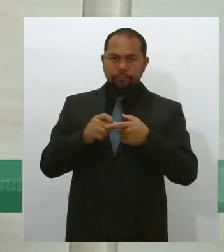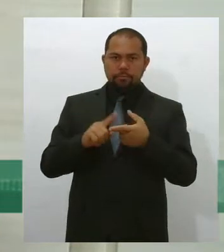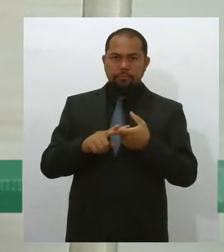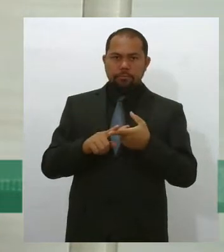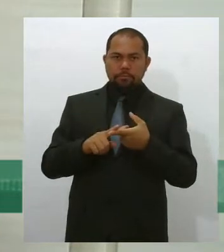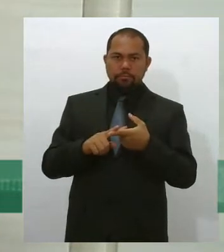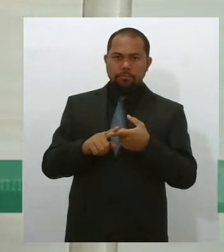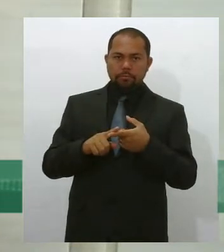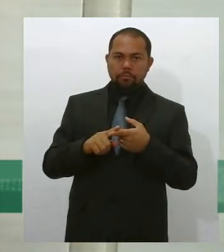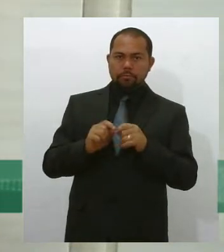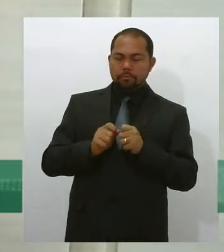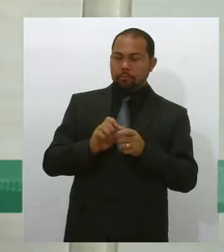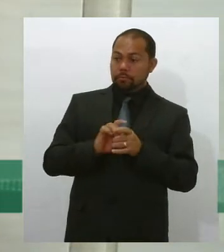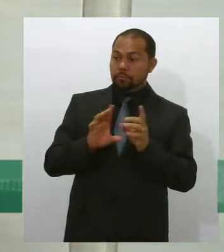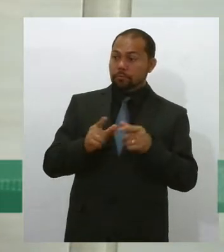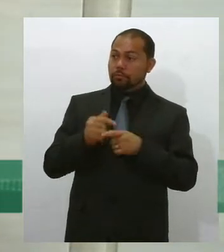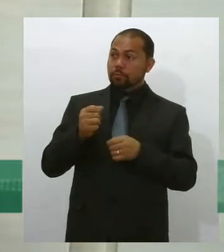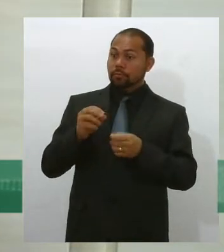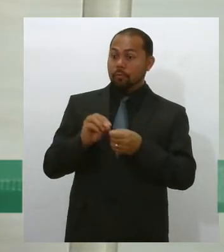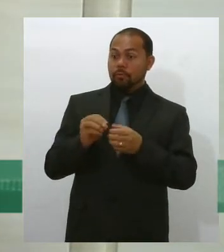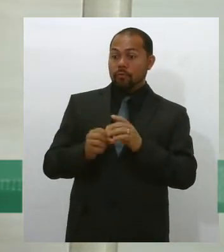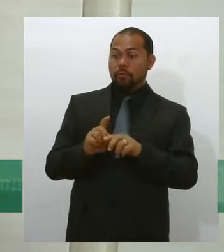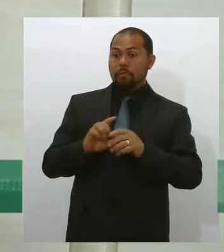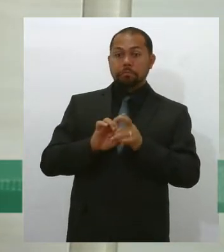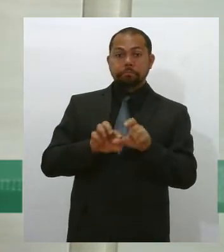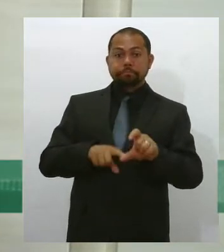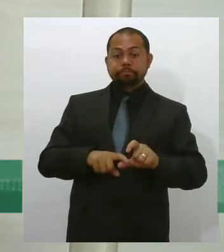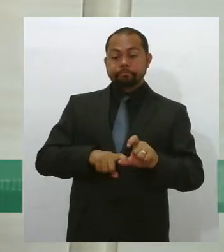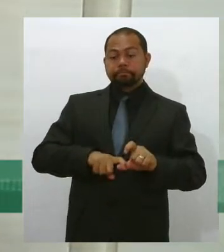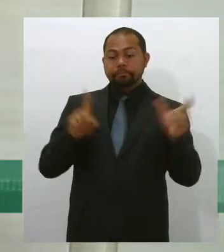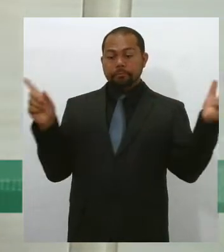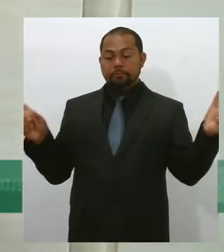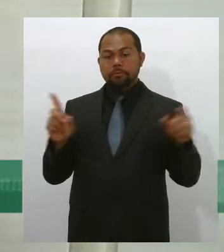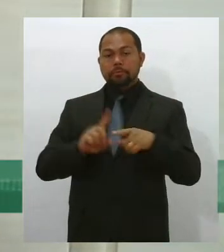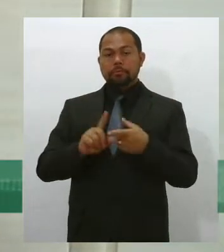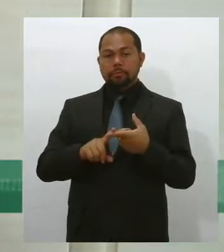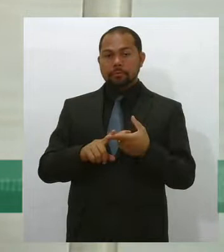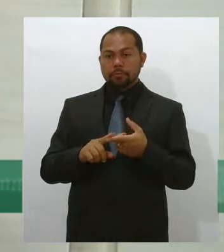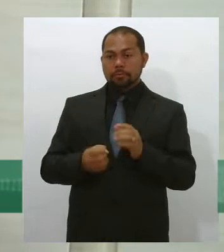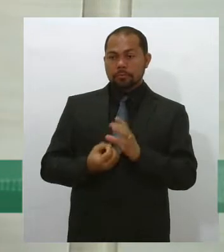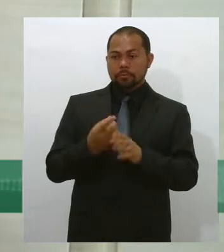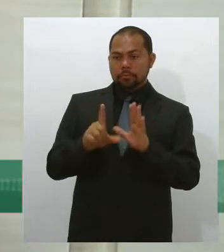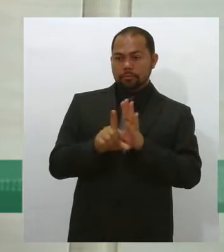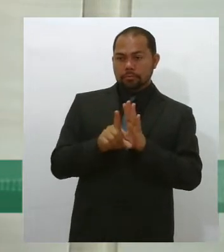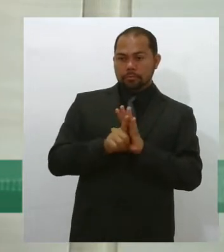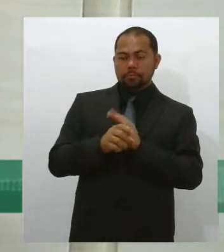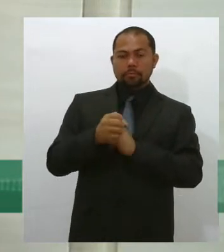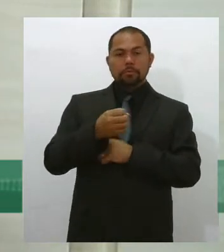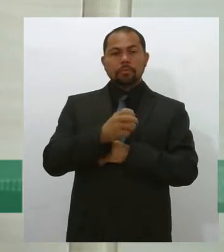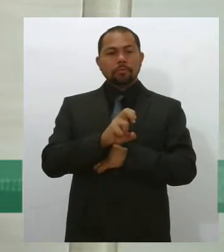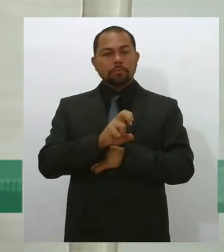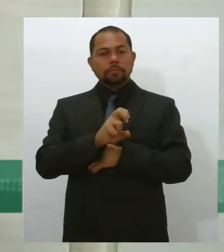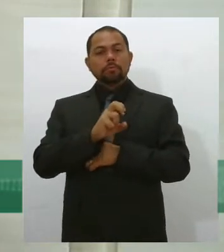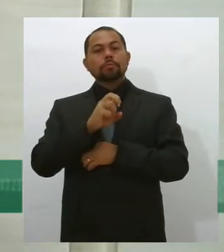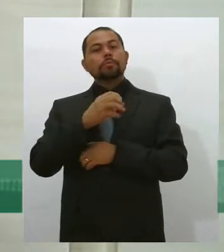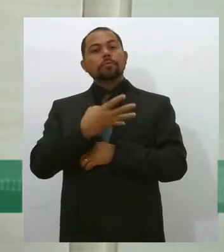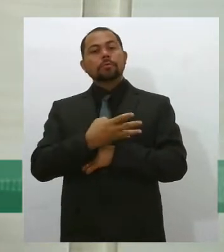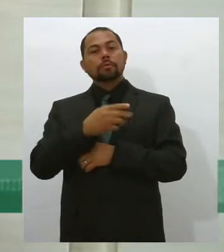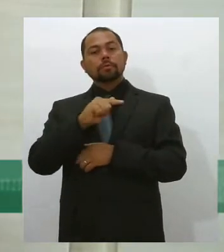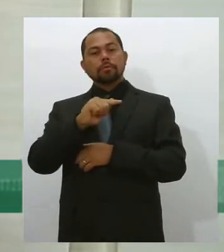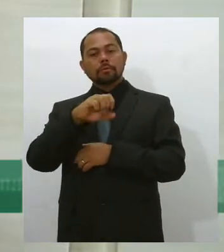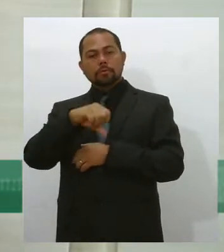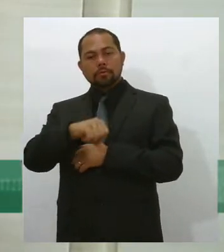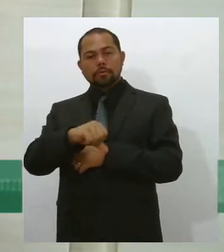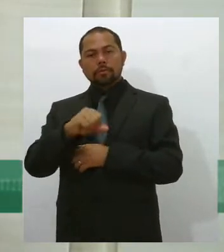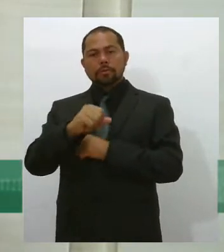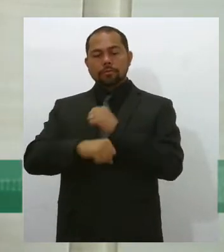independente a lei teve origem o projeto de lei de número 5479 de 2019